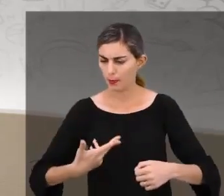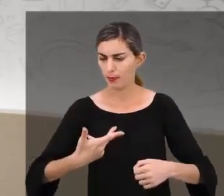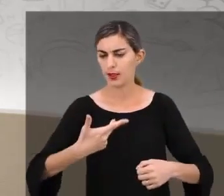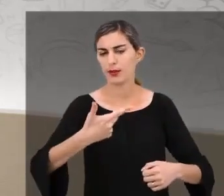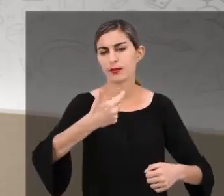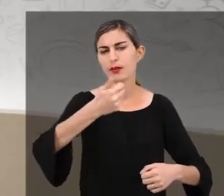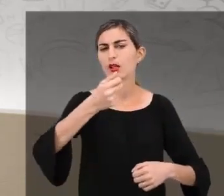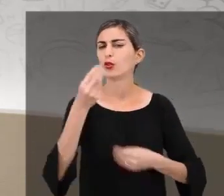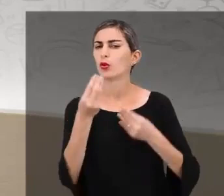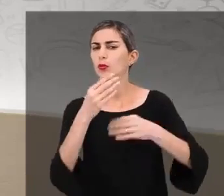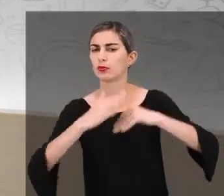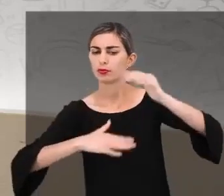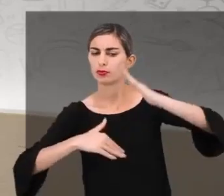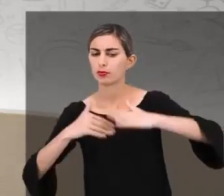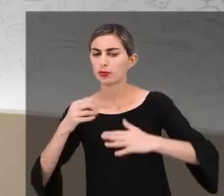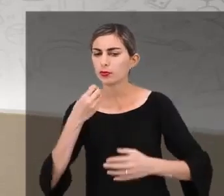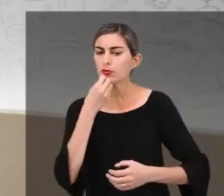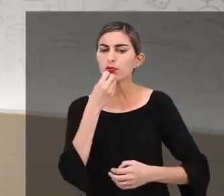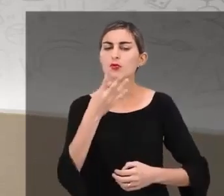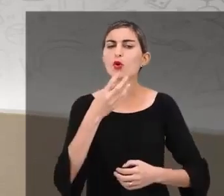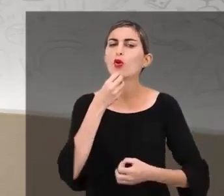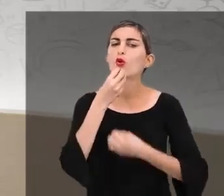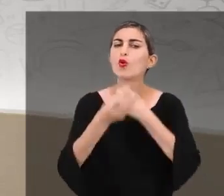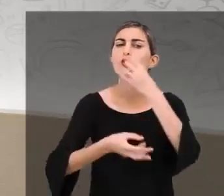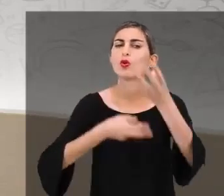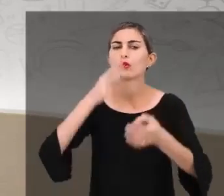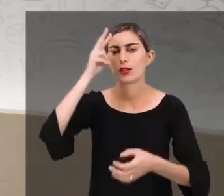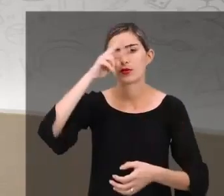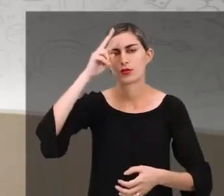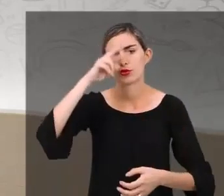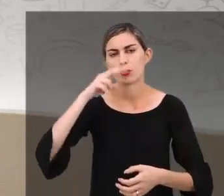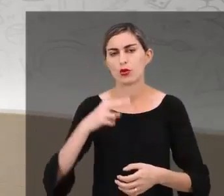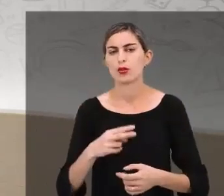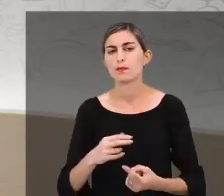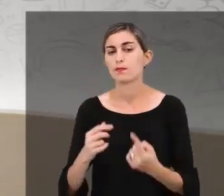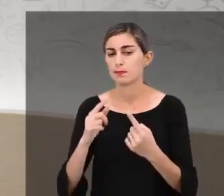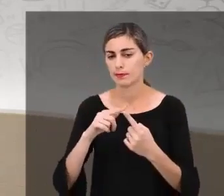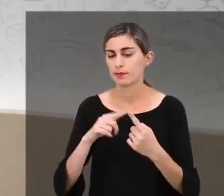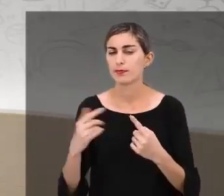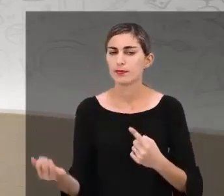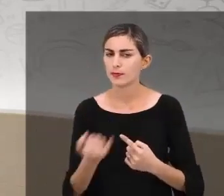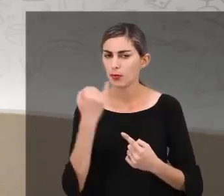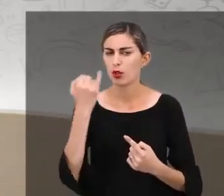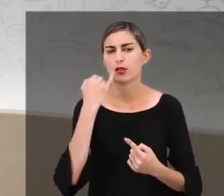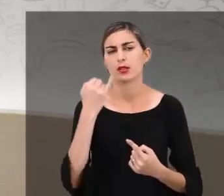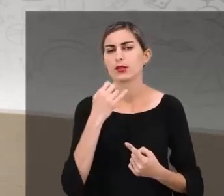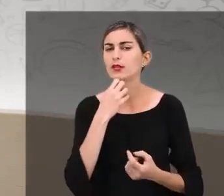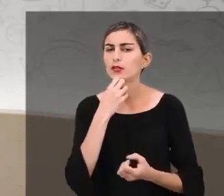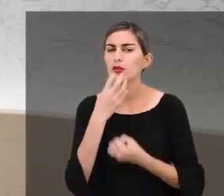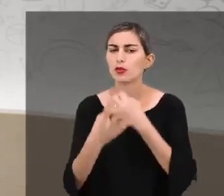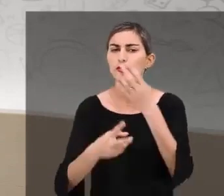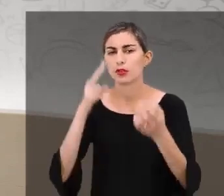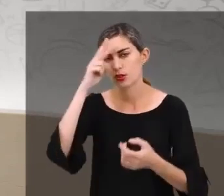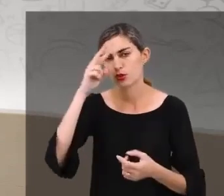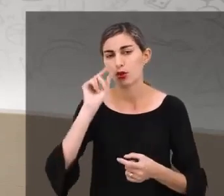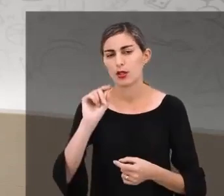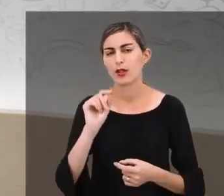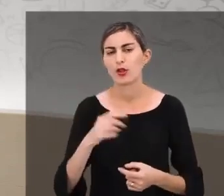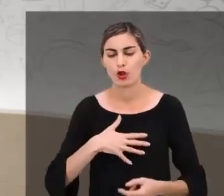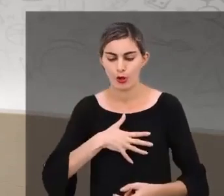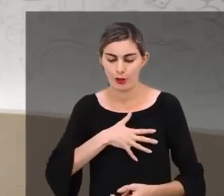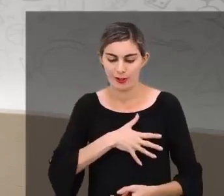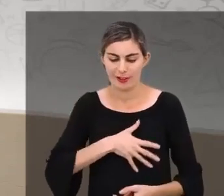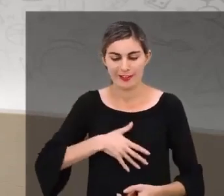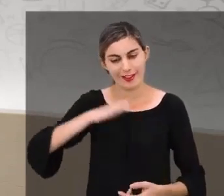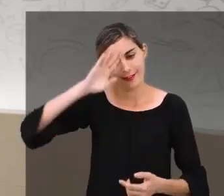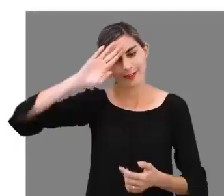você reconhece, por exemplo, um bom contador de história? Um ponto muito importante na contação de história é você gostar